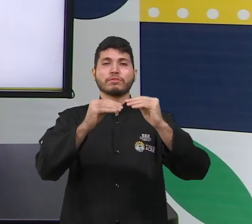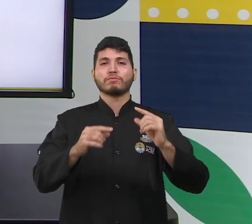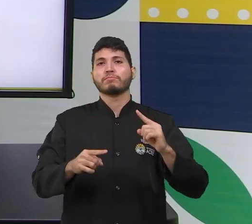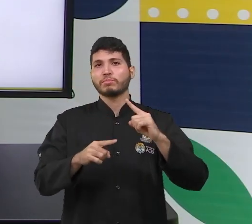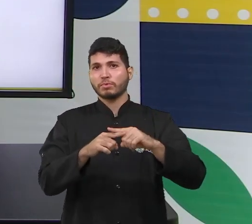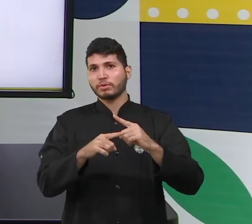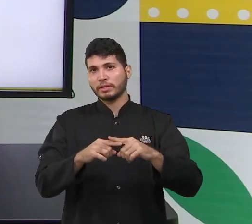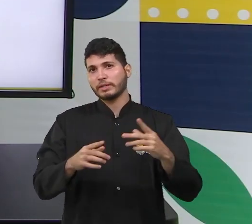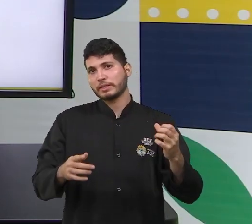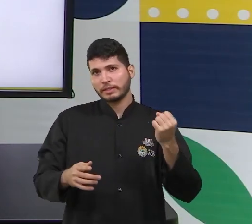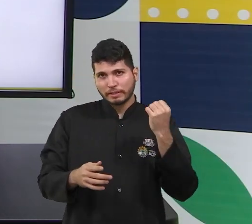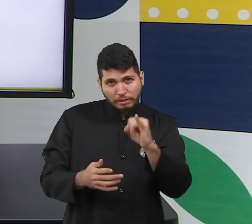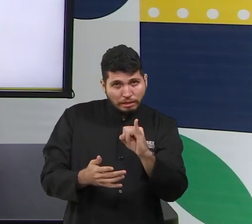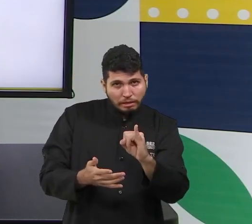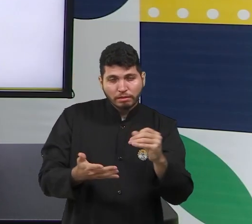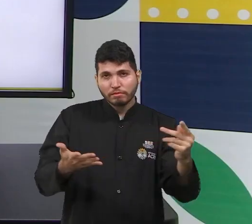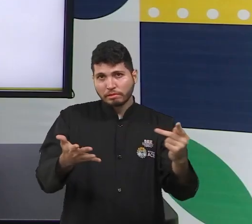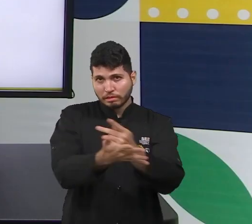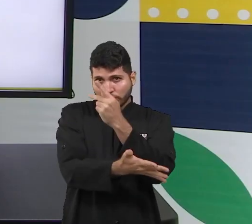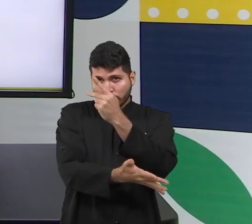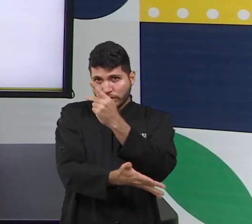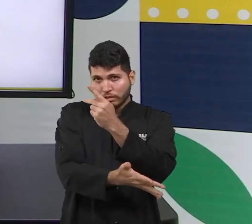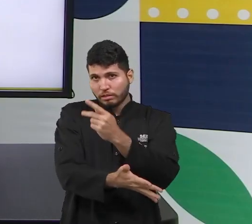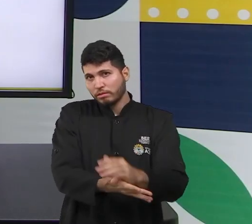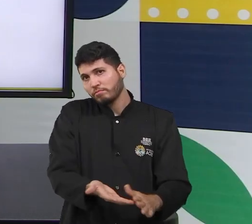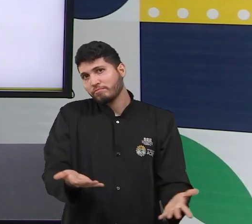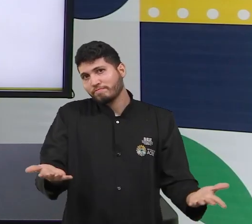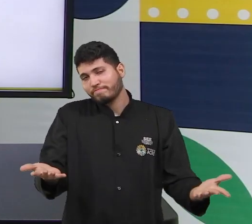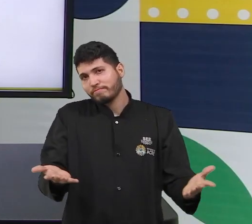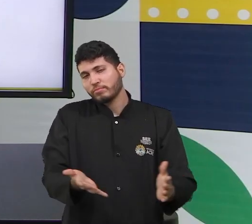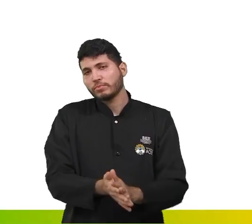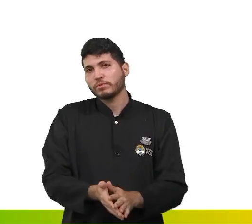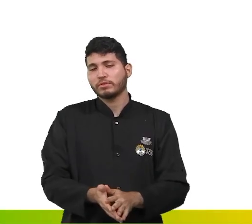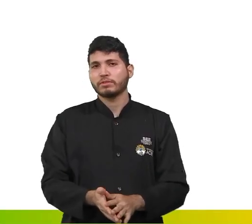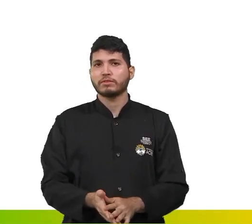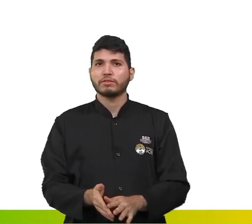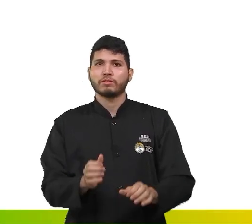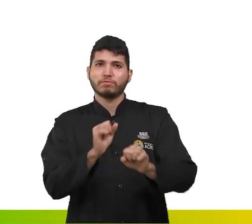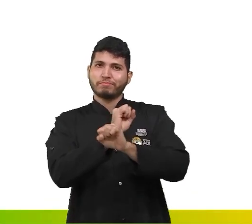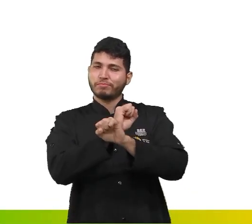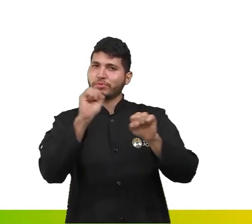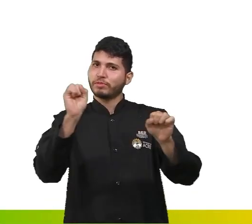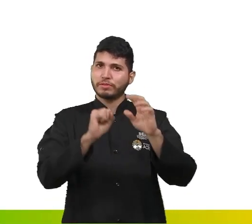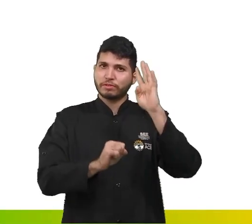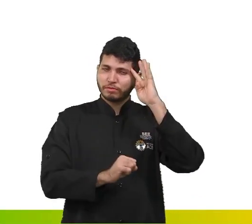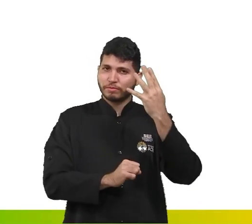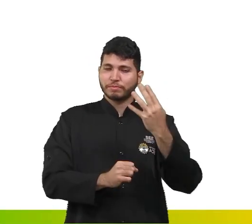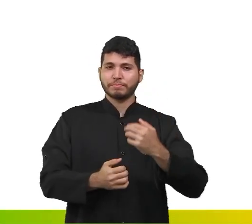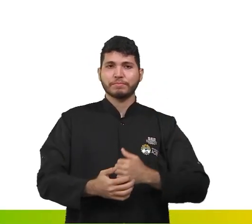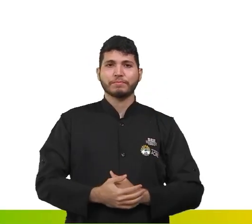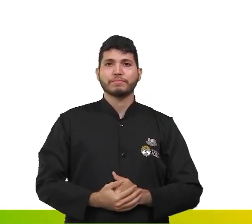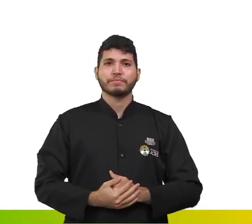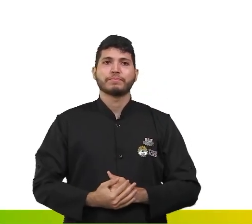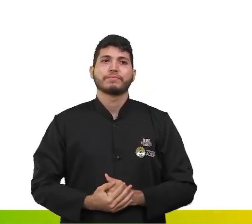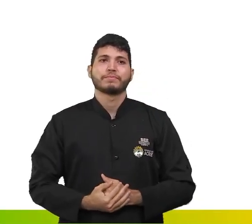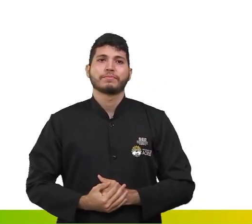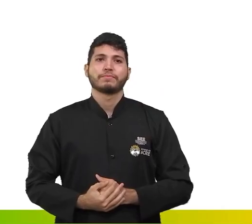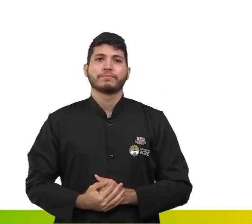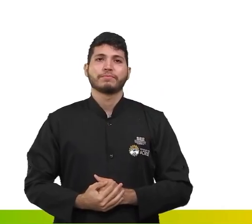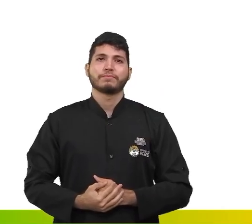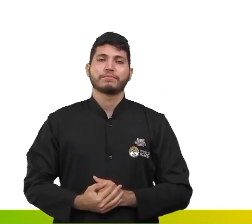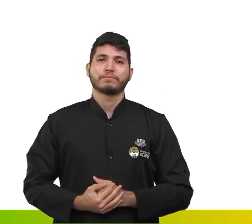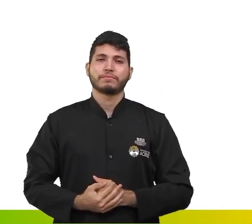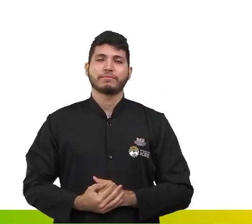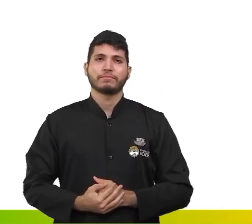o assassinato ocorre, não tem mais jeito. Eu trouxe agora uma questão para a gente responder e ilustrar um pouco a nossa atividade